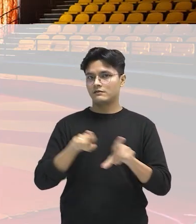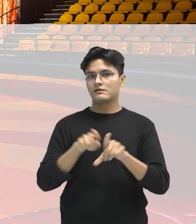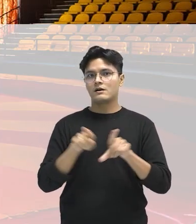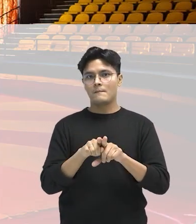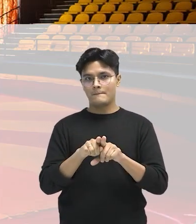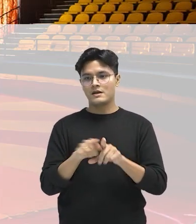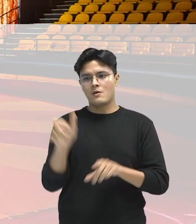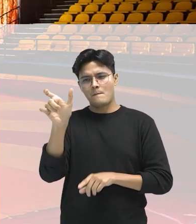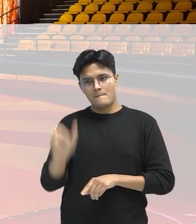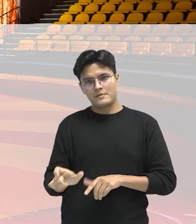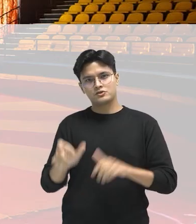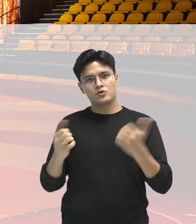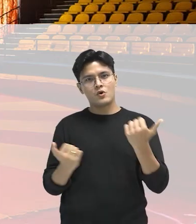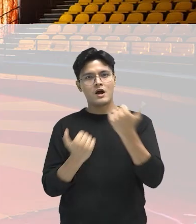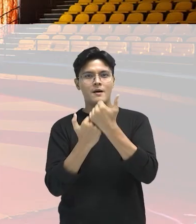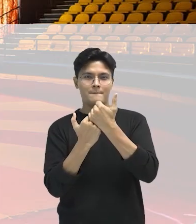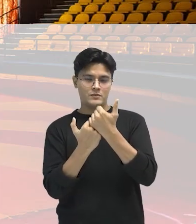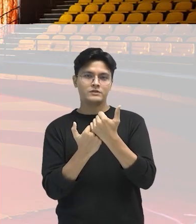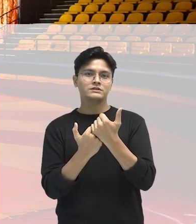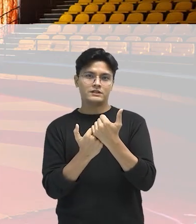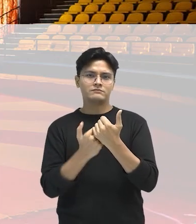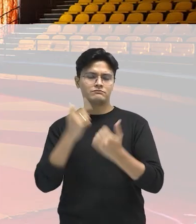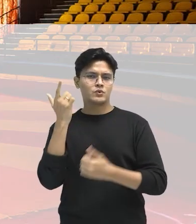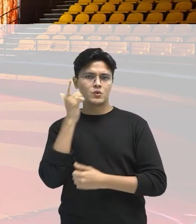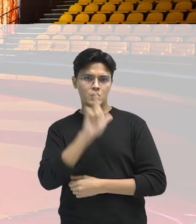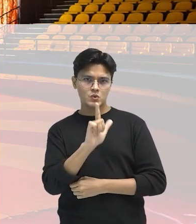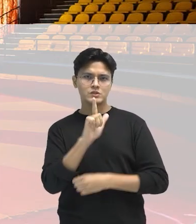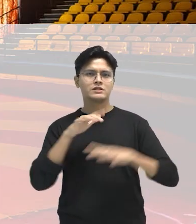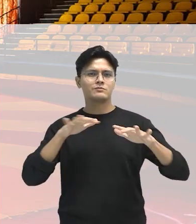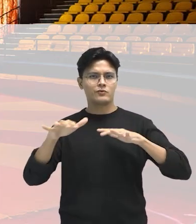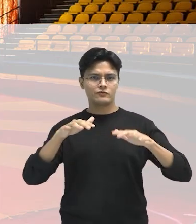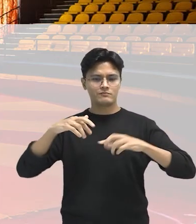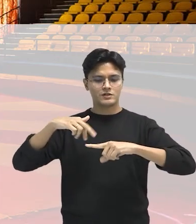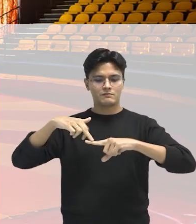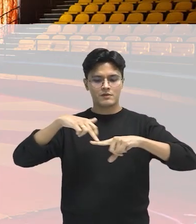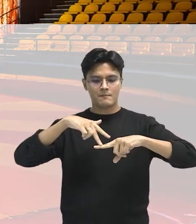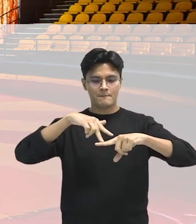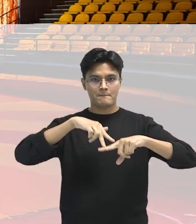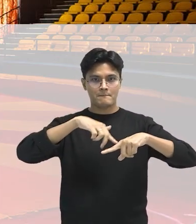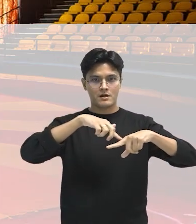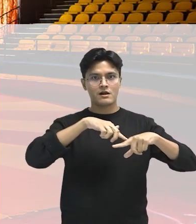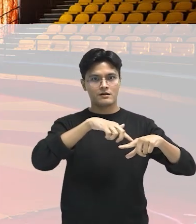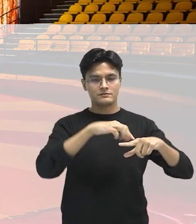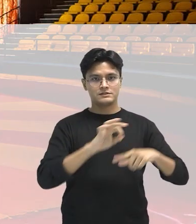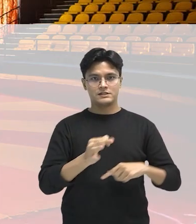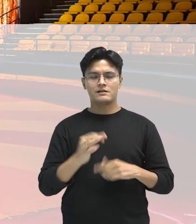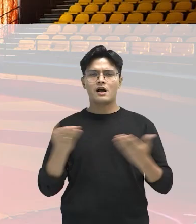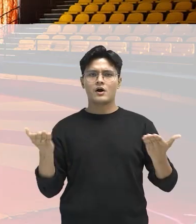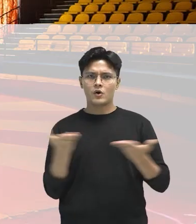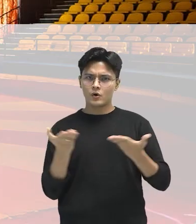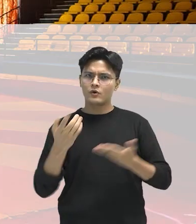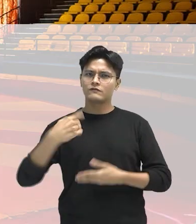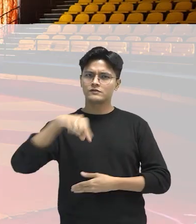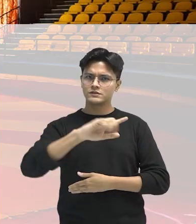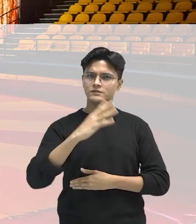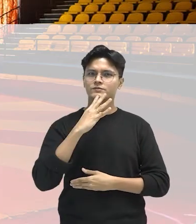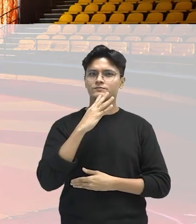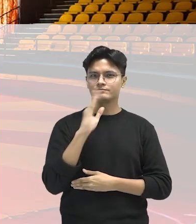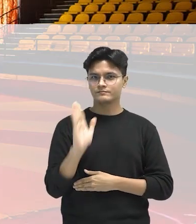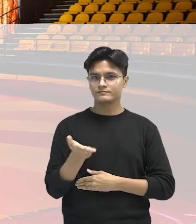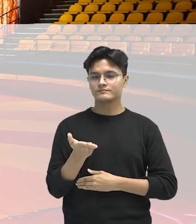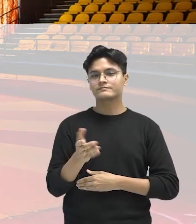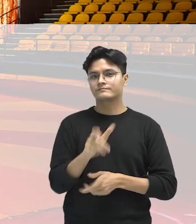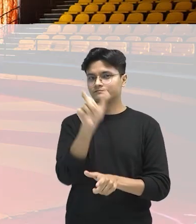para fazer aí o movimento com maior tranquilidade. Agora que vocês já conhecem